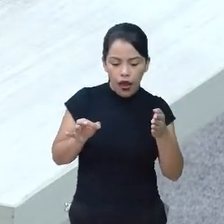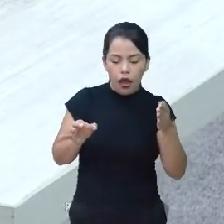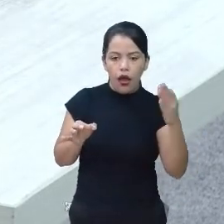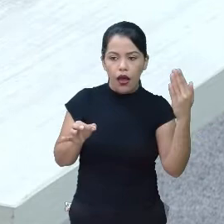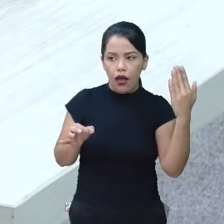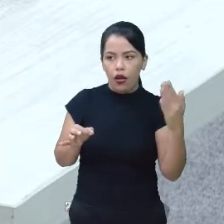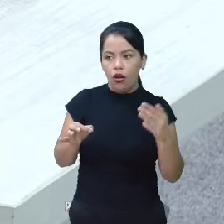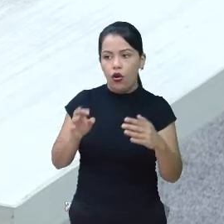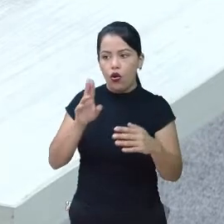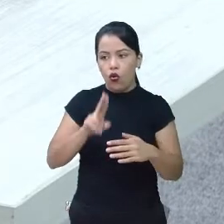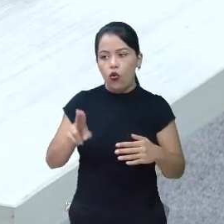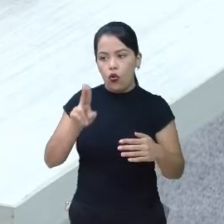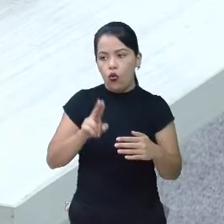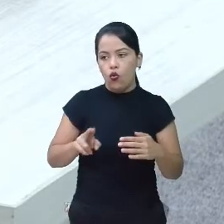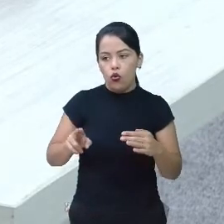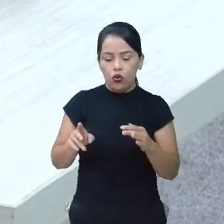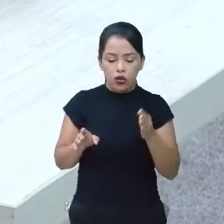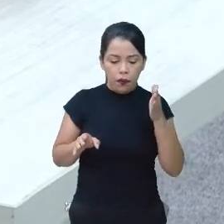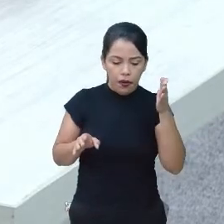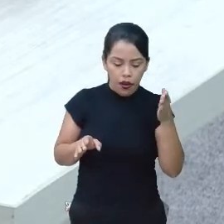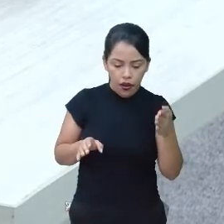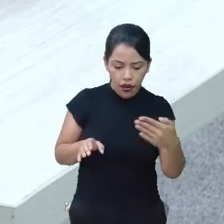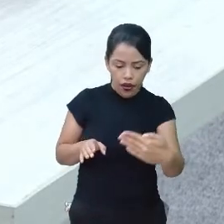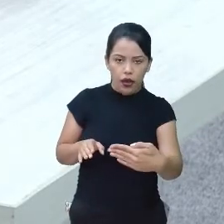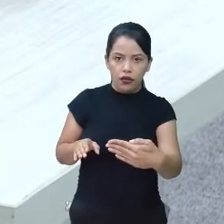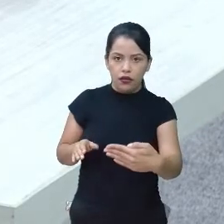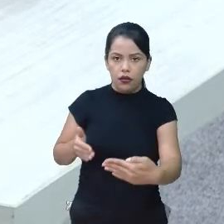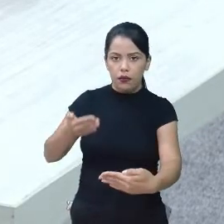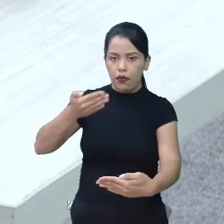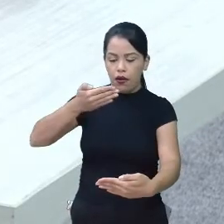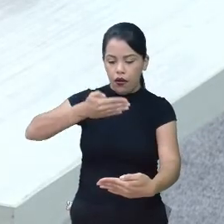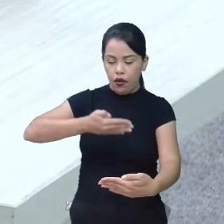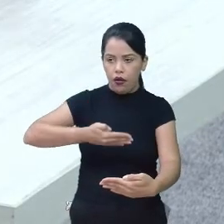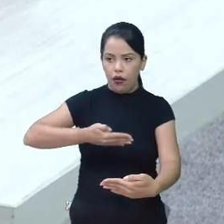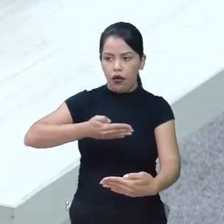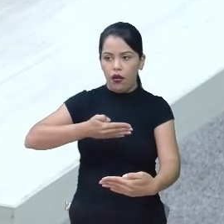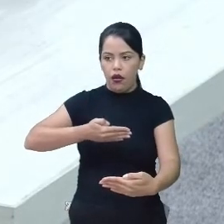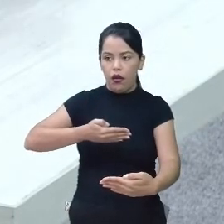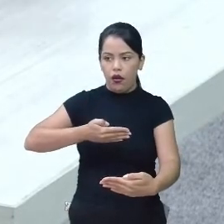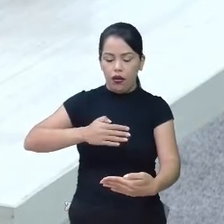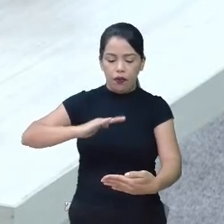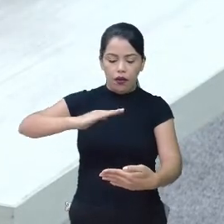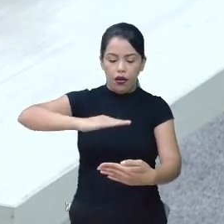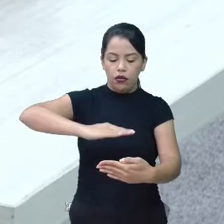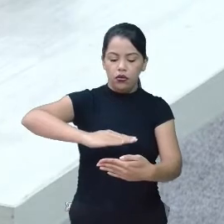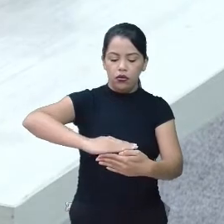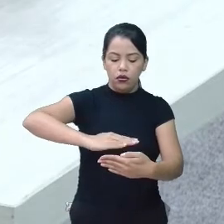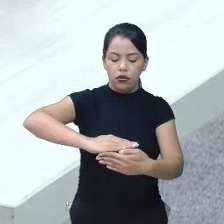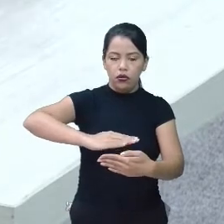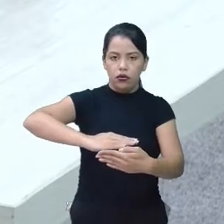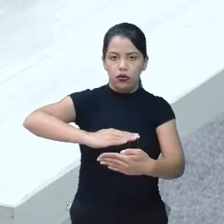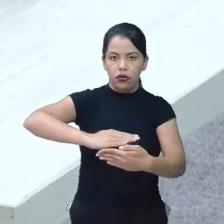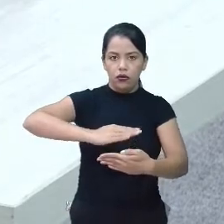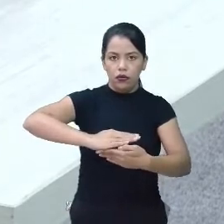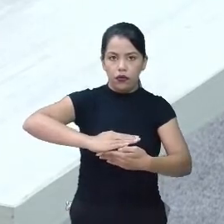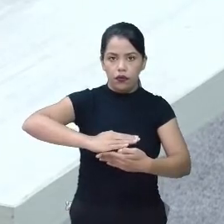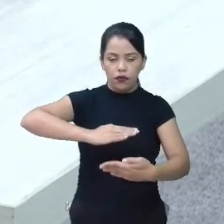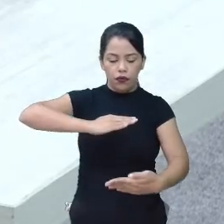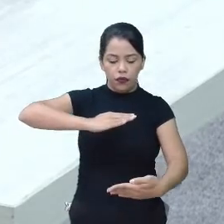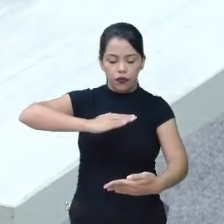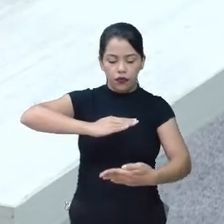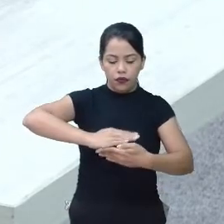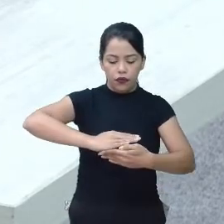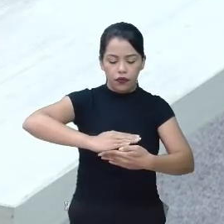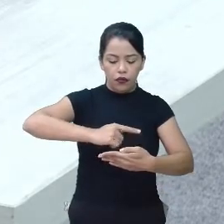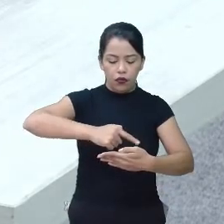está aqui em cima, né? Então, o encontro do lado desse que está em cima e o encontro do lado desse que está de lado,